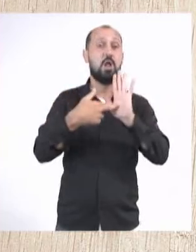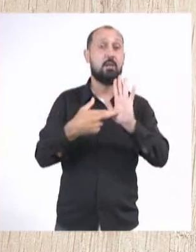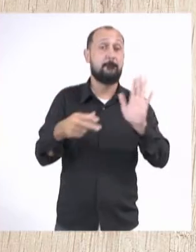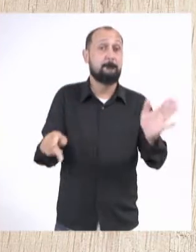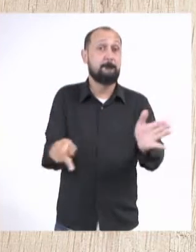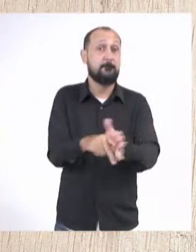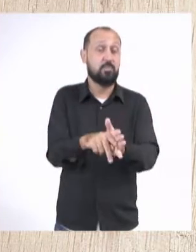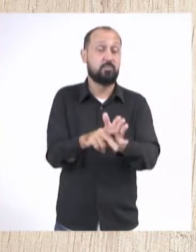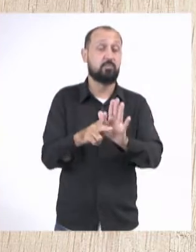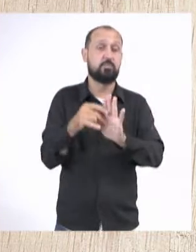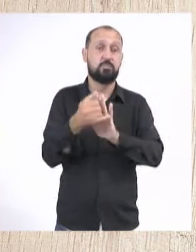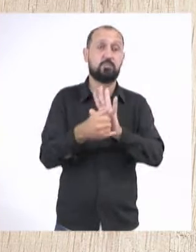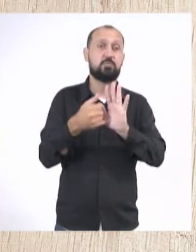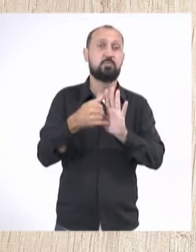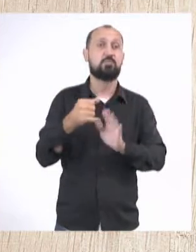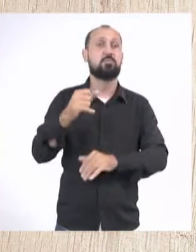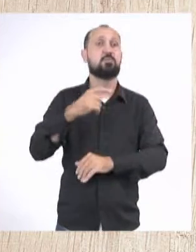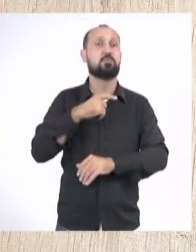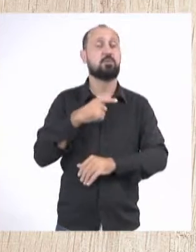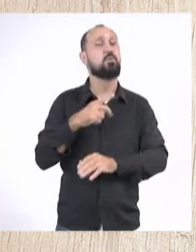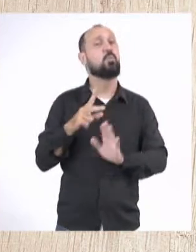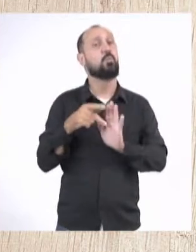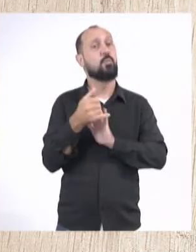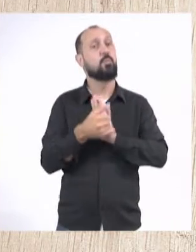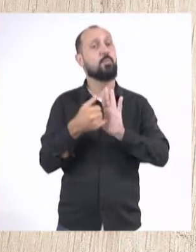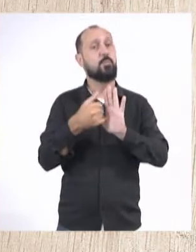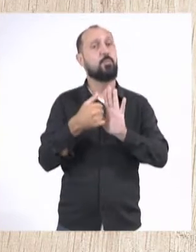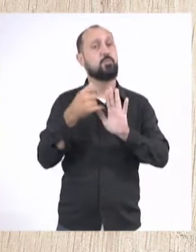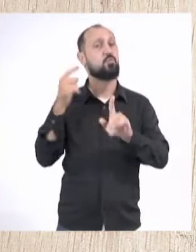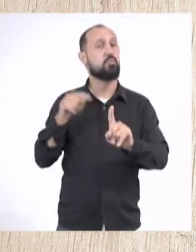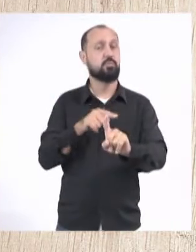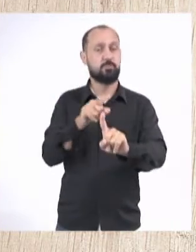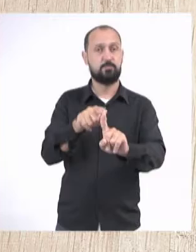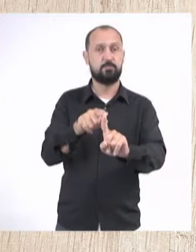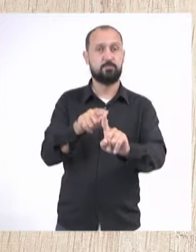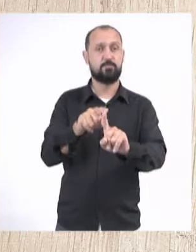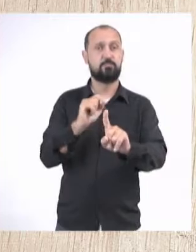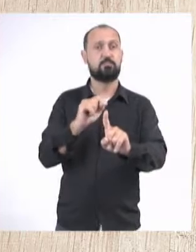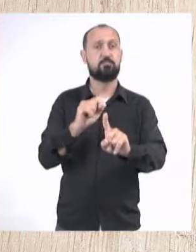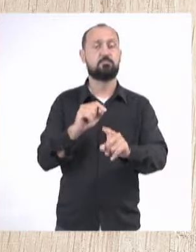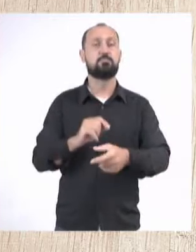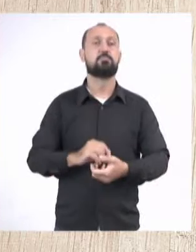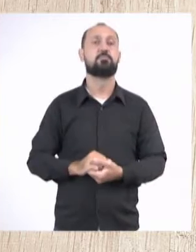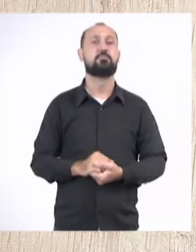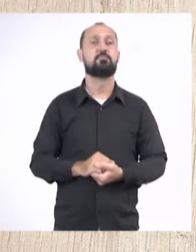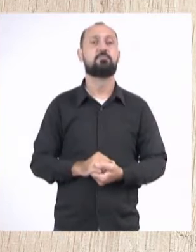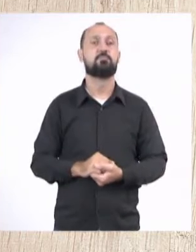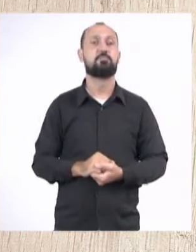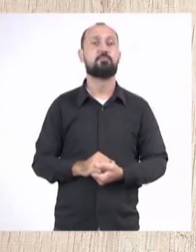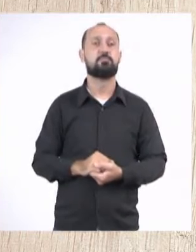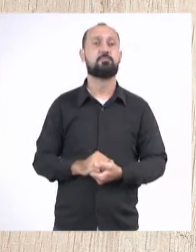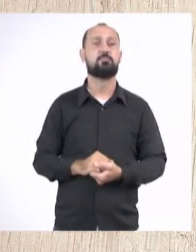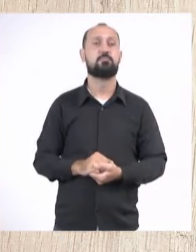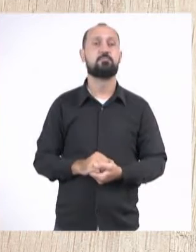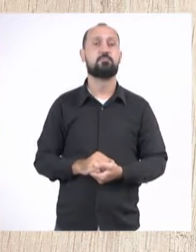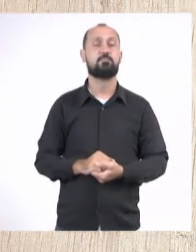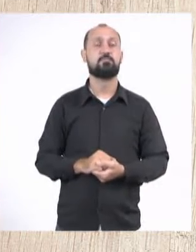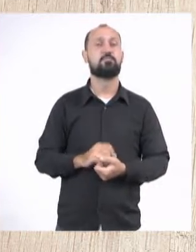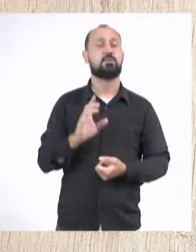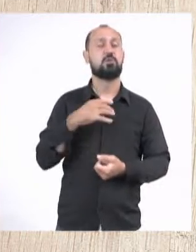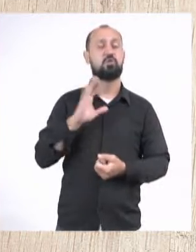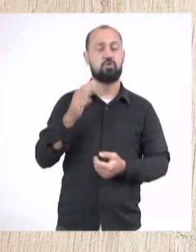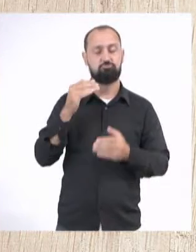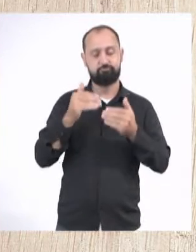regulamentação do programa, já existe um projeto com essa finalidade, né, de regulamentar, que já encontra-se